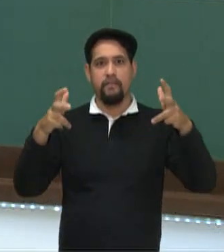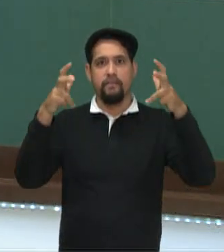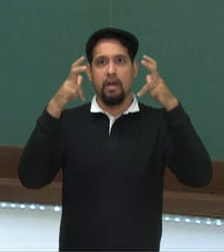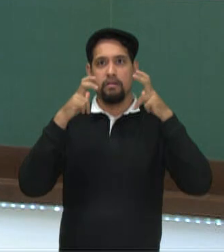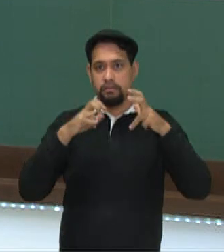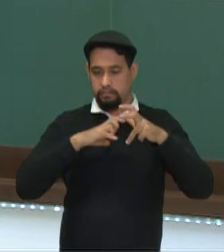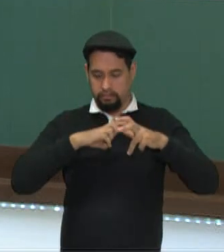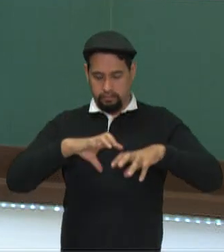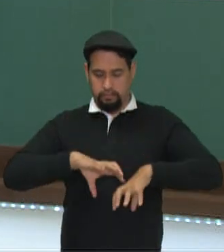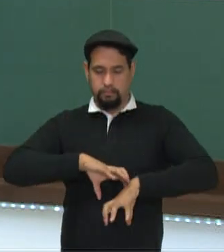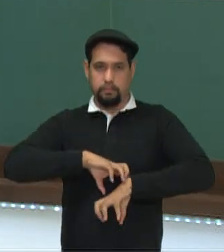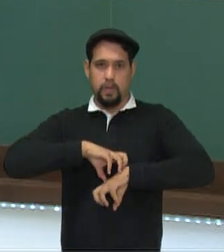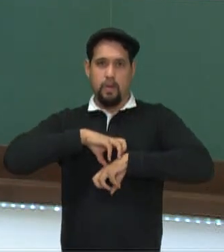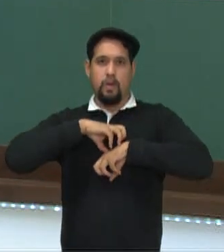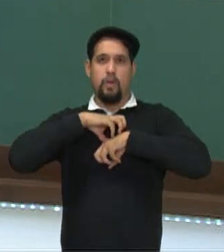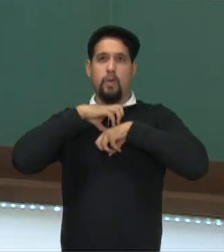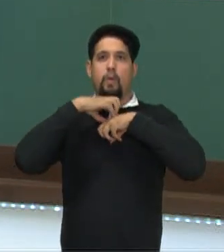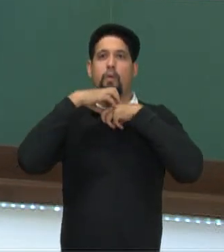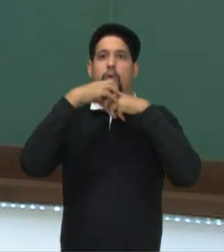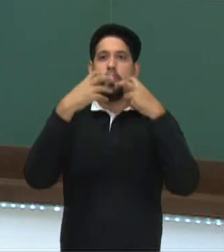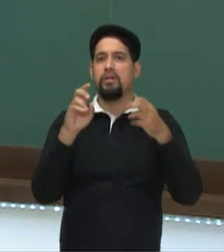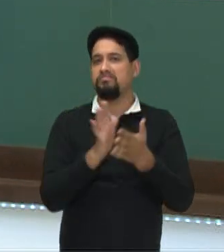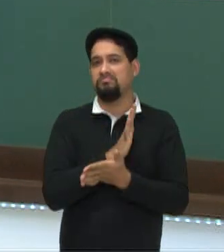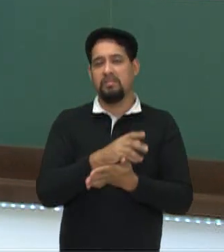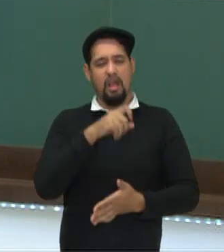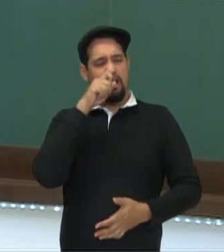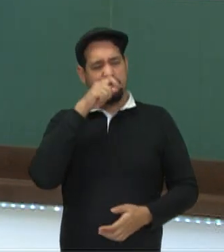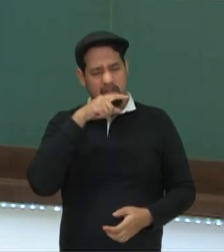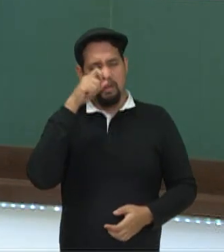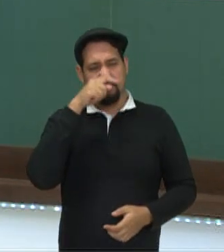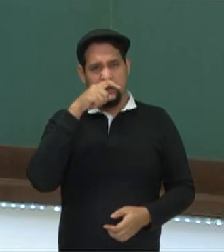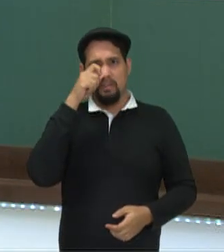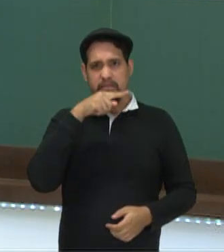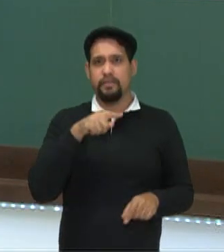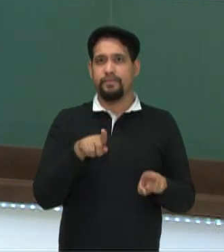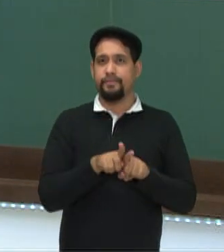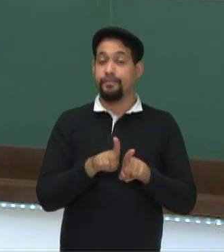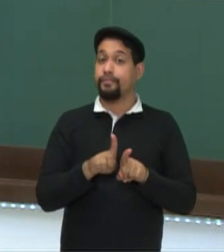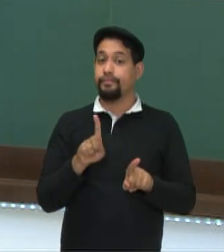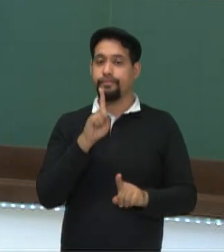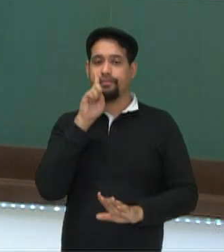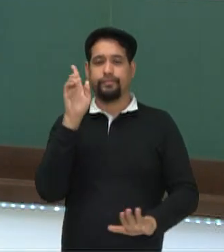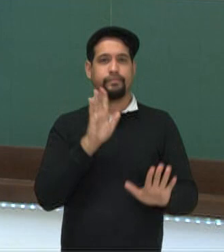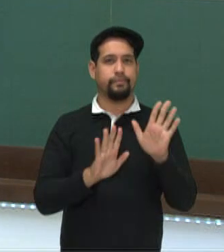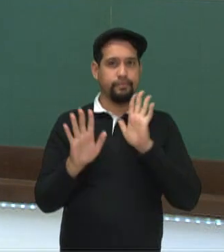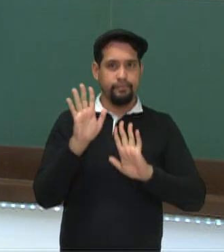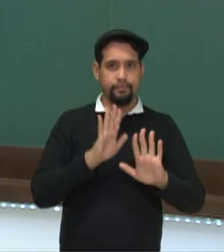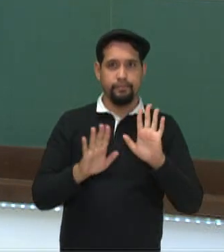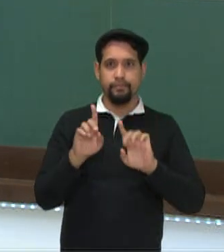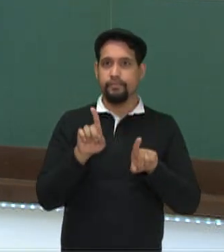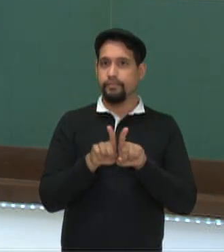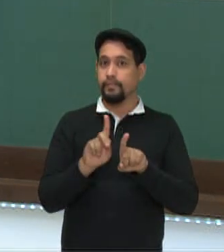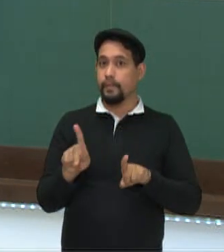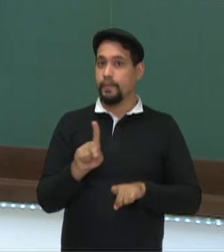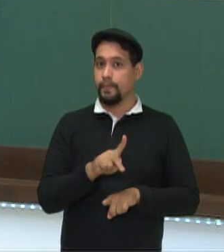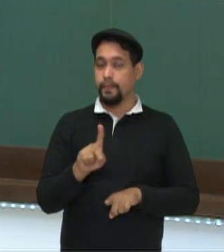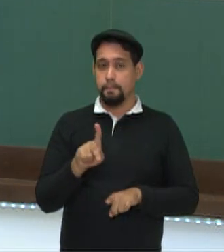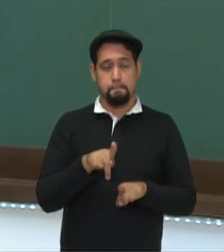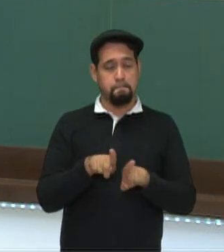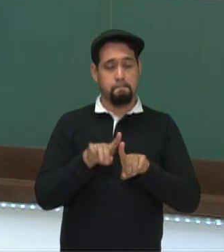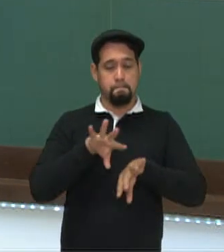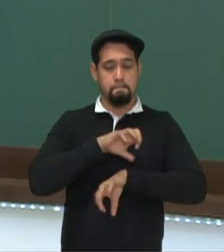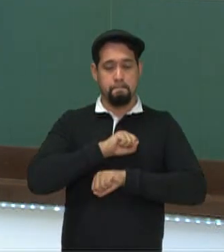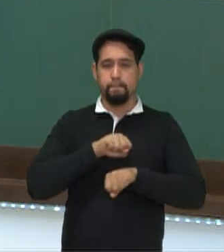meu corpo, tá? De gripe ou qualquer outros vírus, então para não correr o risco do outro professor